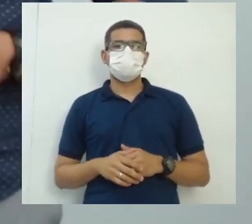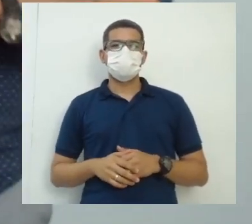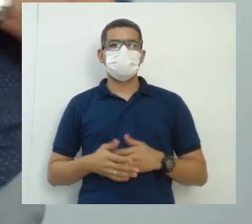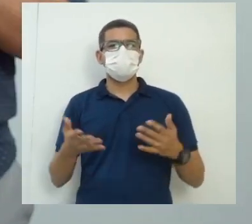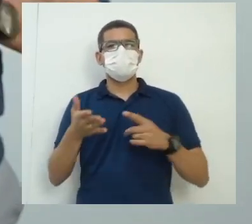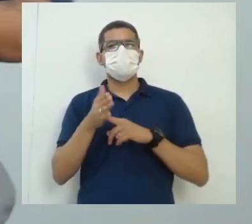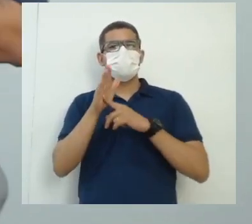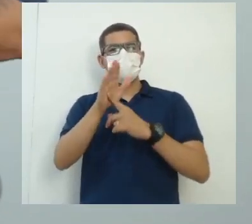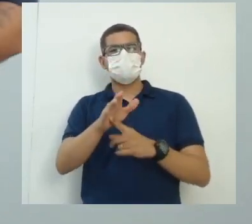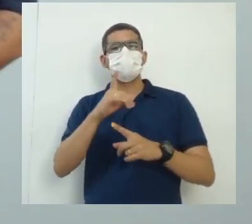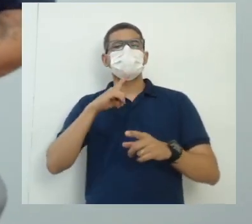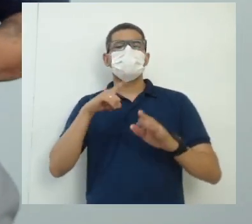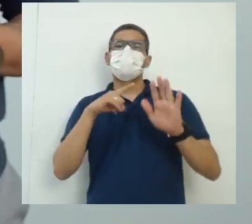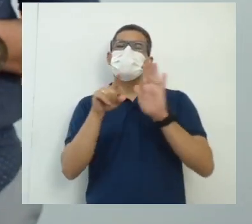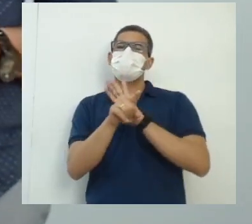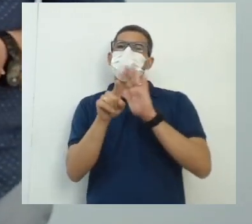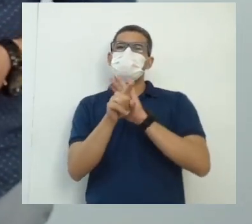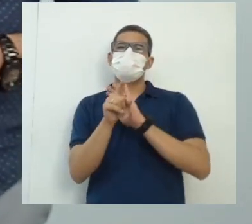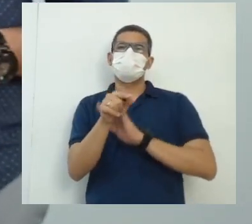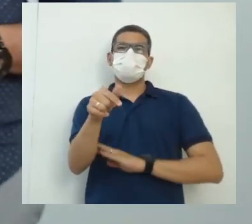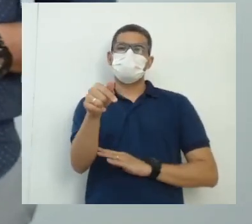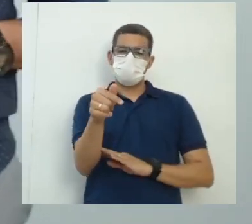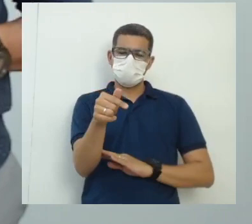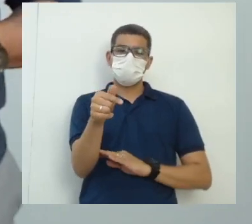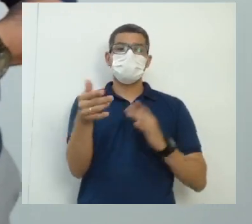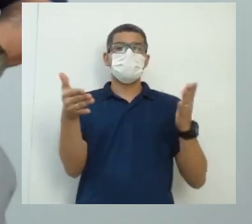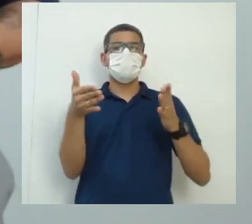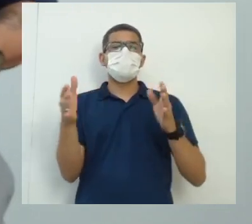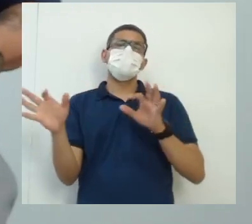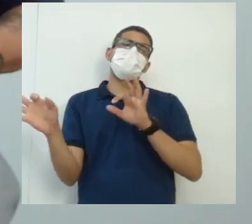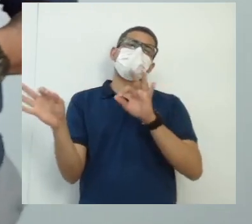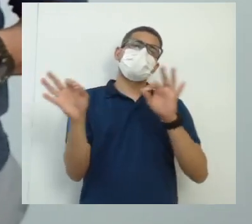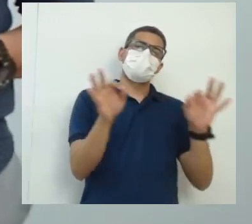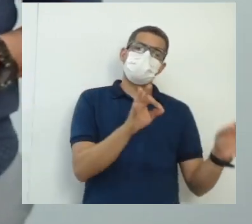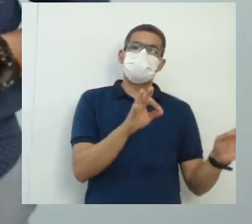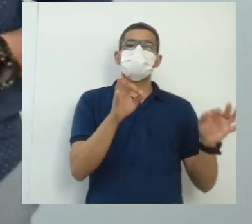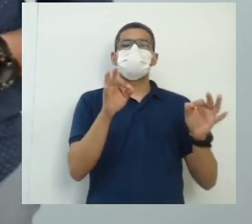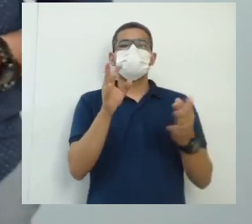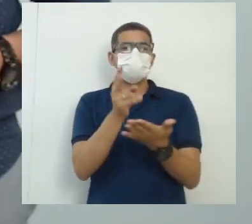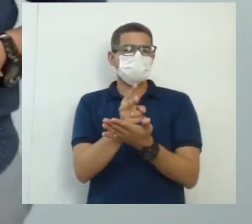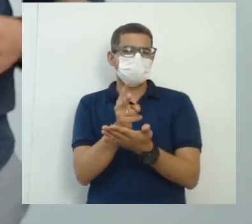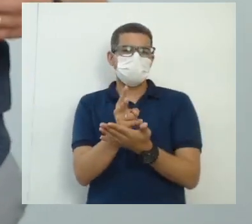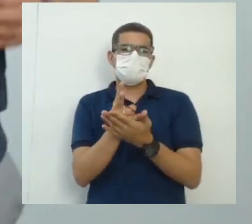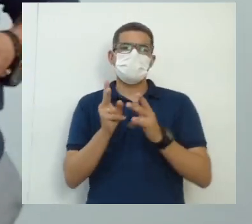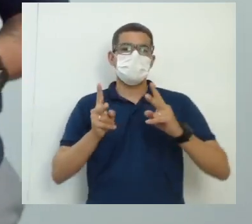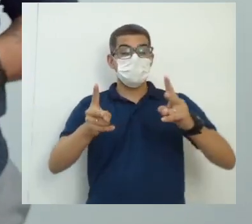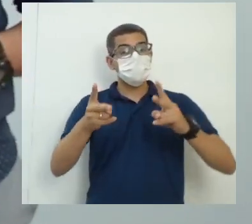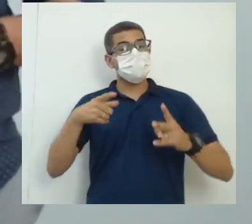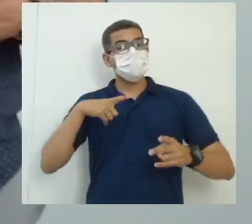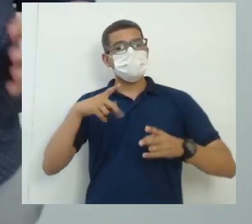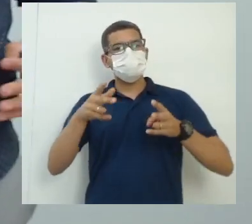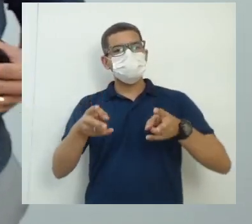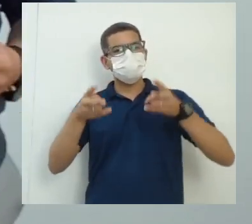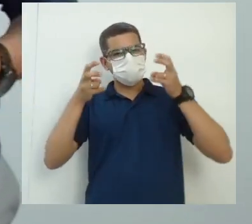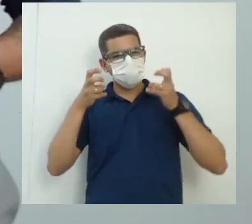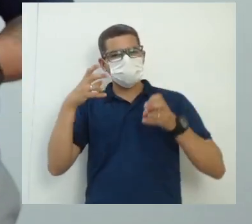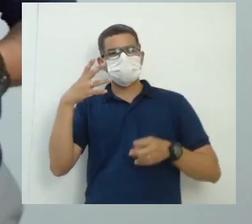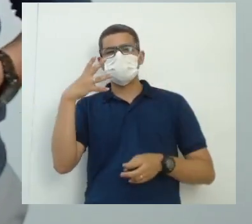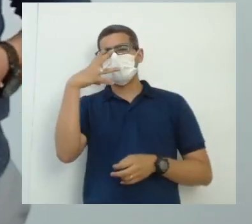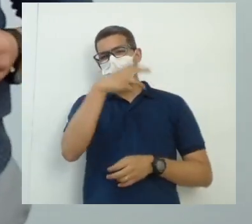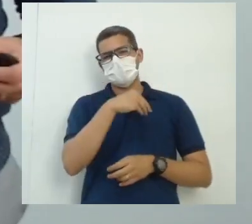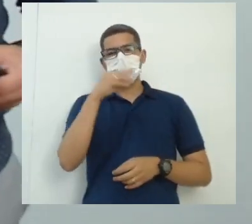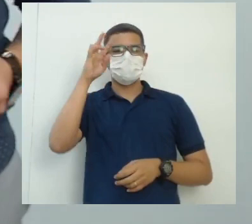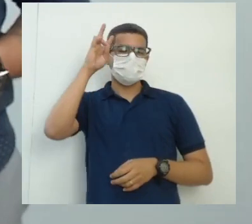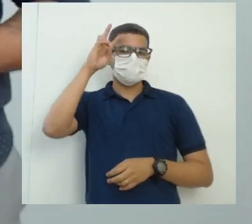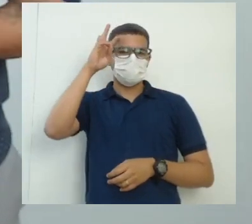aqui, a gente resolveu 7 questões rapidamente e eu vou dar continuidade a esse progresso para que você perceba como é linda a